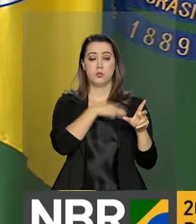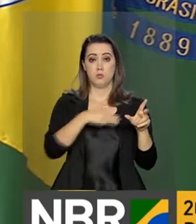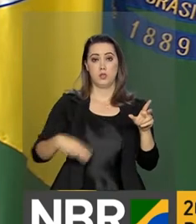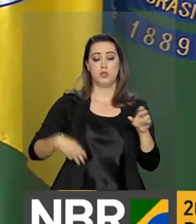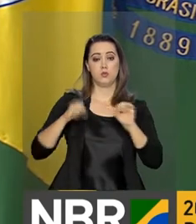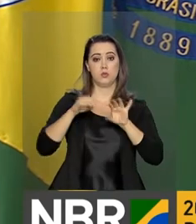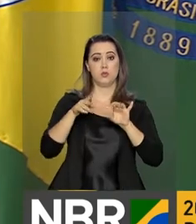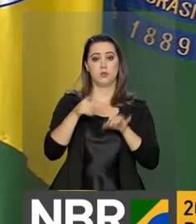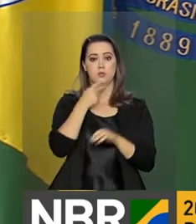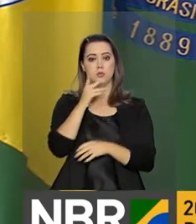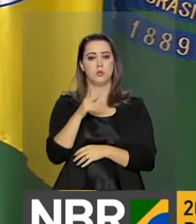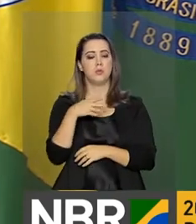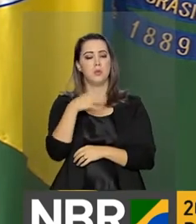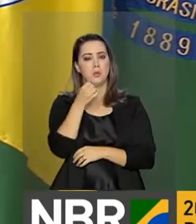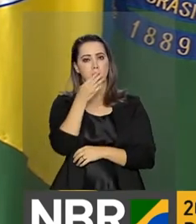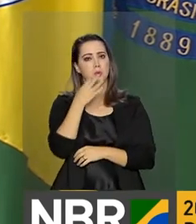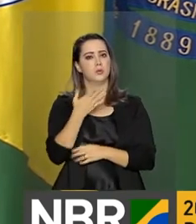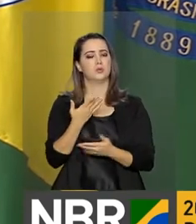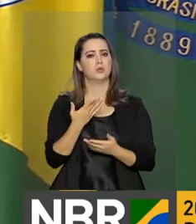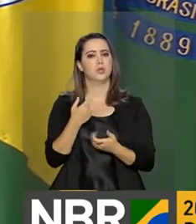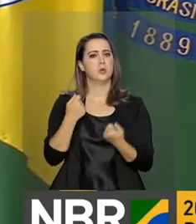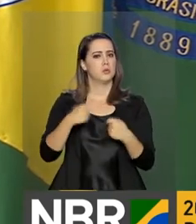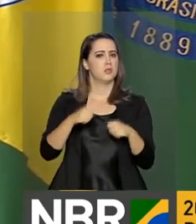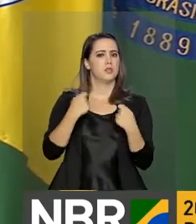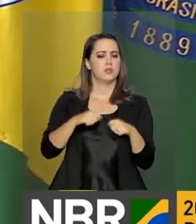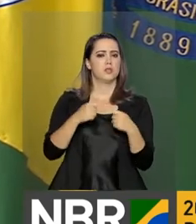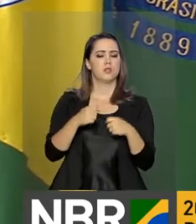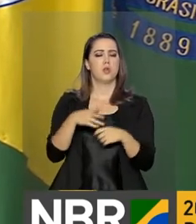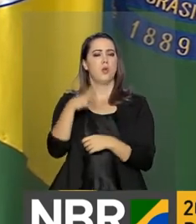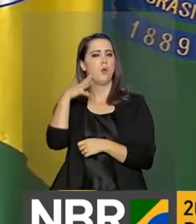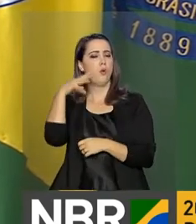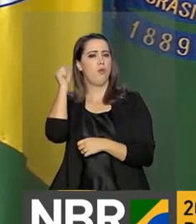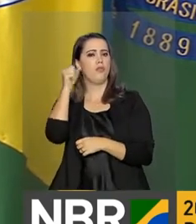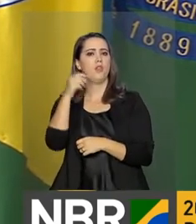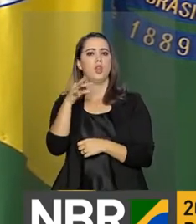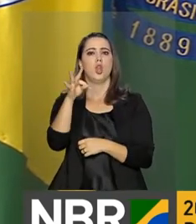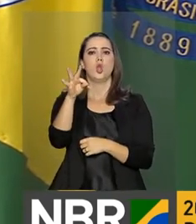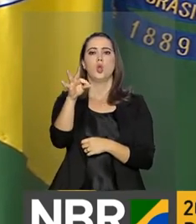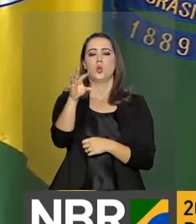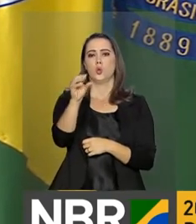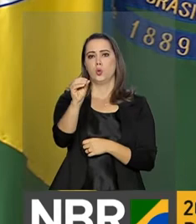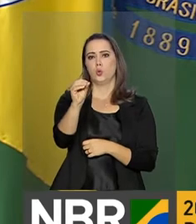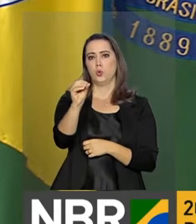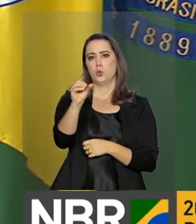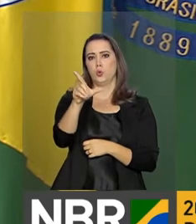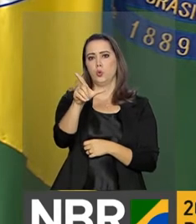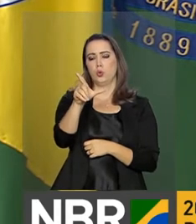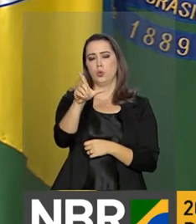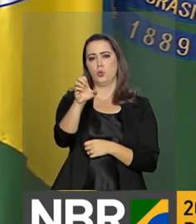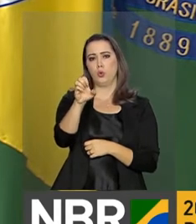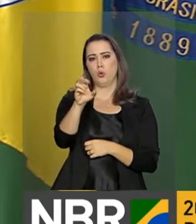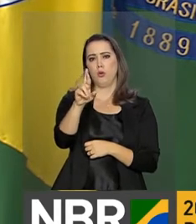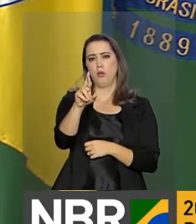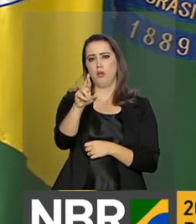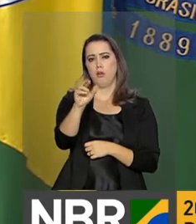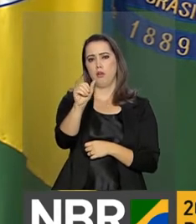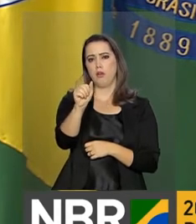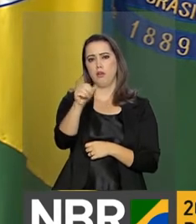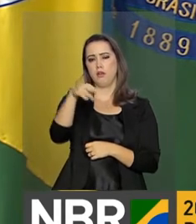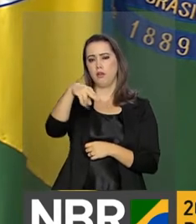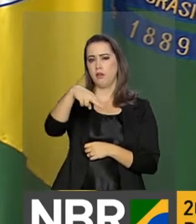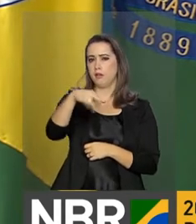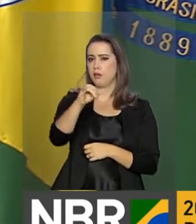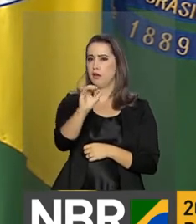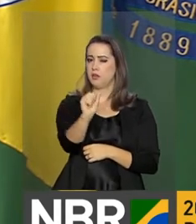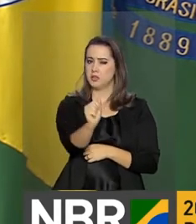em nenhum momento, ouvi aqui a palavra tolerância. Eu ouvi a palavra respeito, porque a palavra tolerância é interessante, é uma palavra discriminadora,